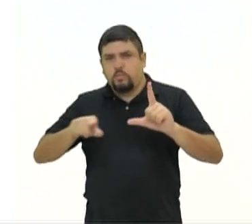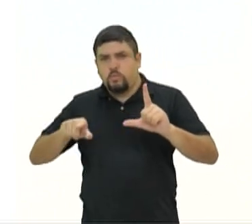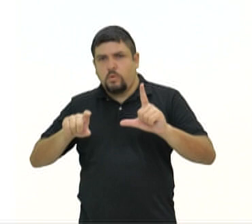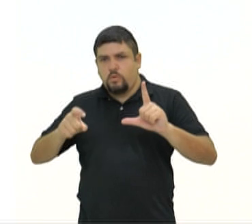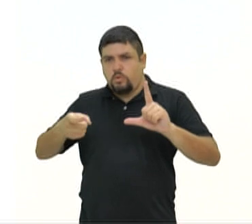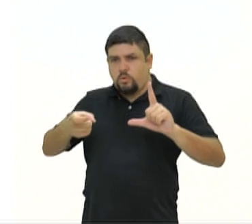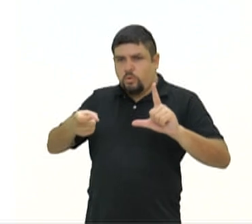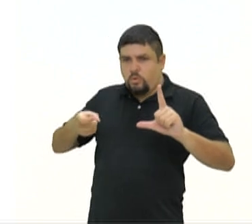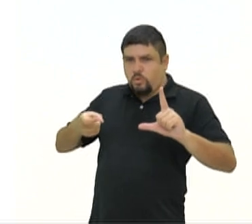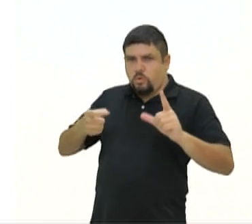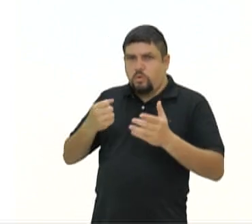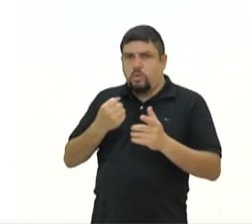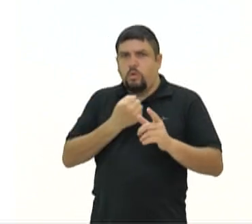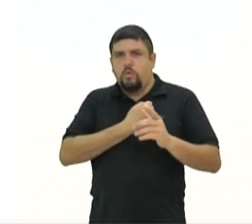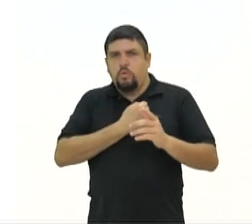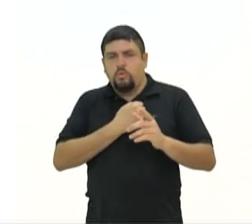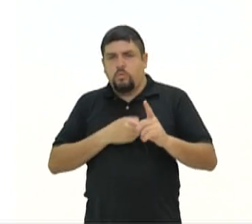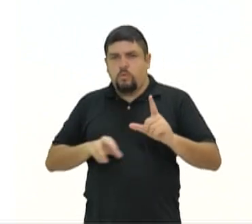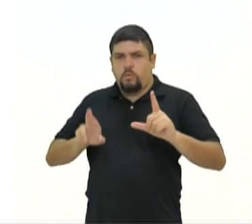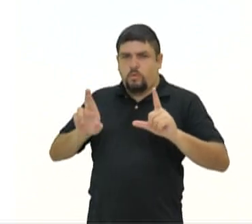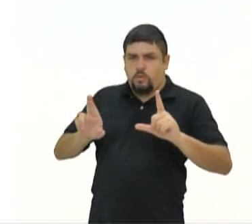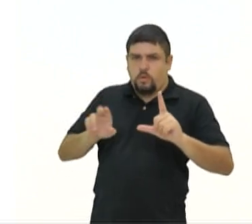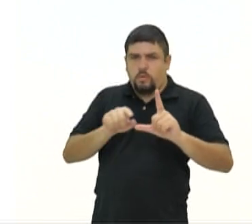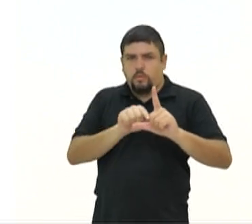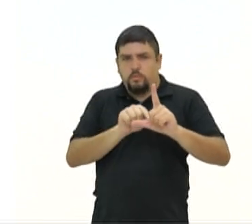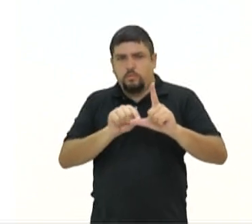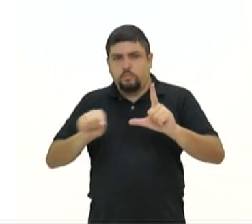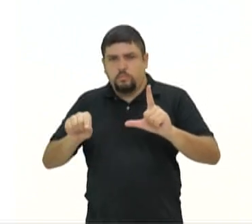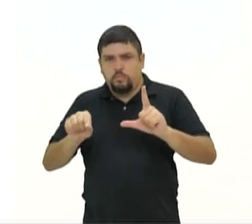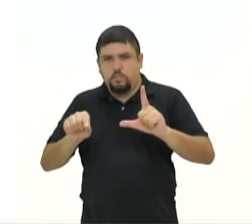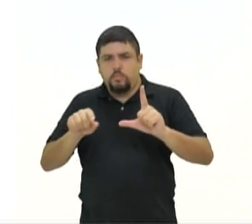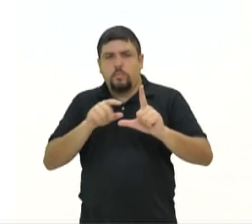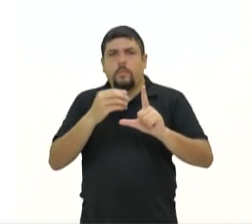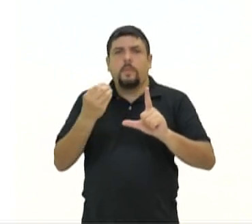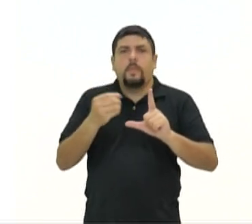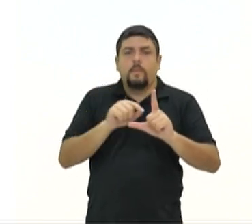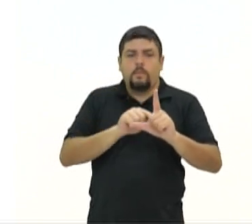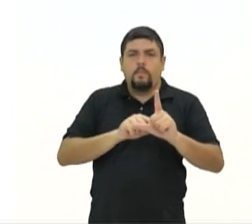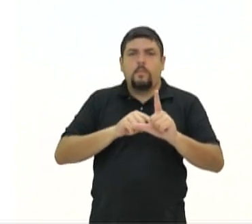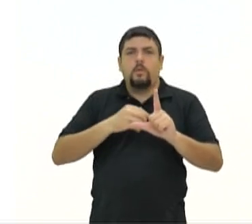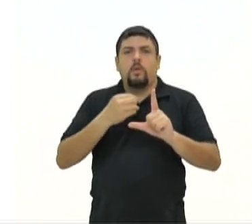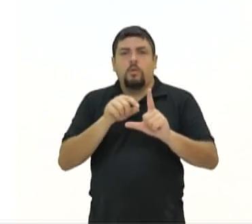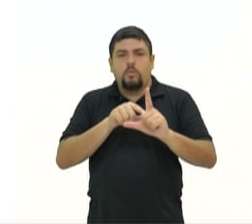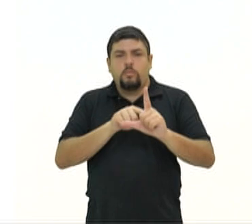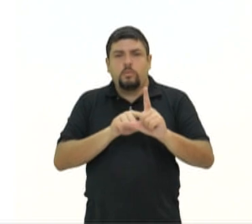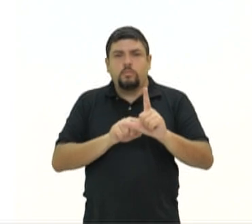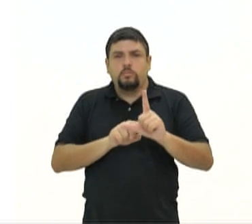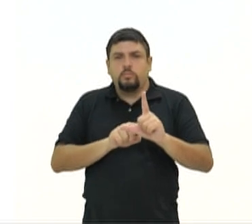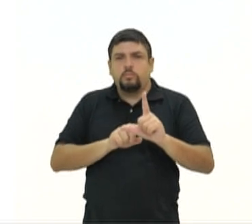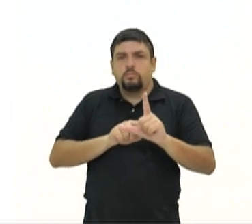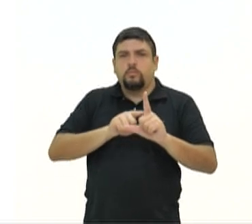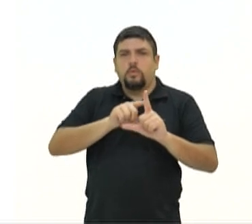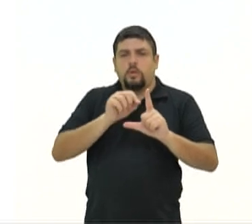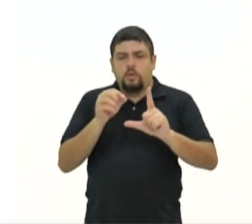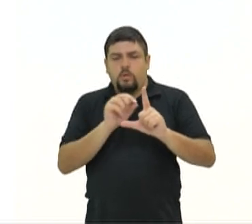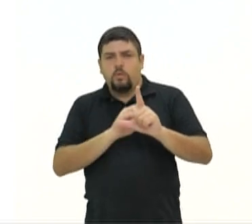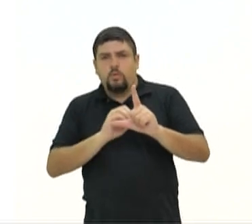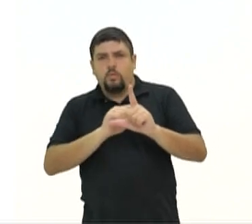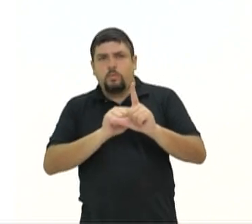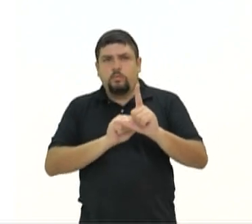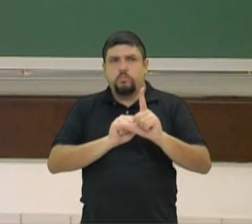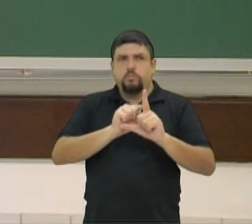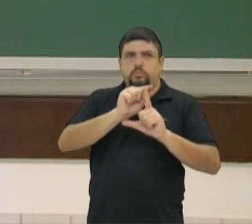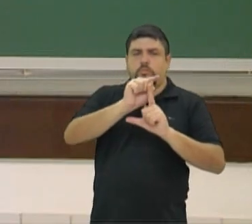eixo dos reais, o ângulo formado entre esse eixo e a nossa reta entre a origem e o